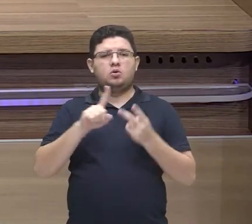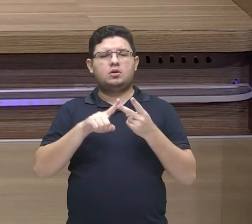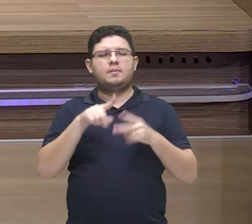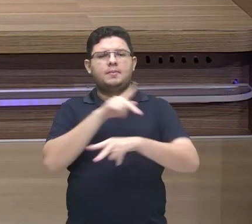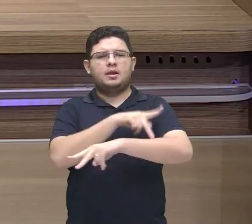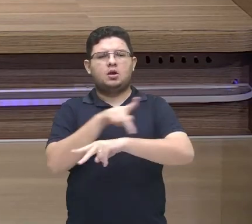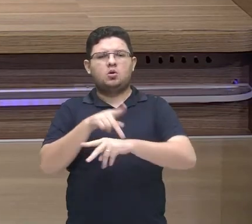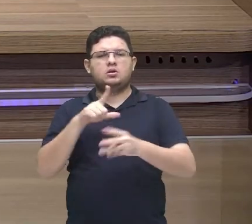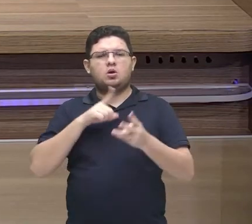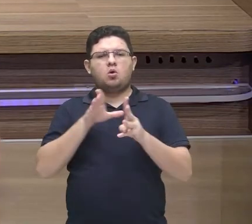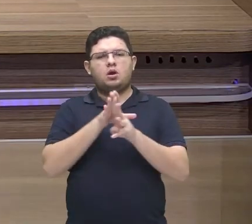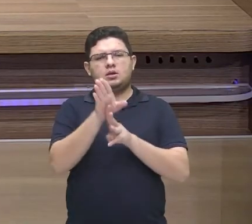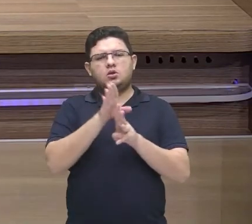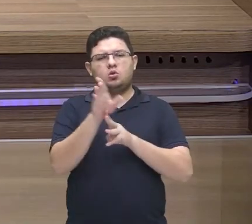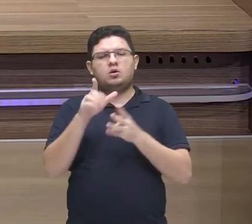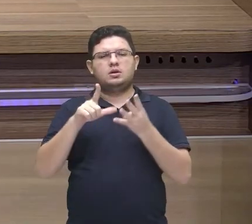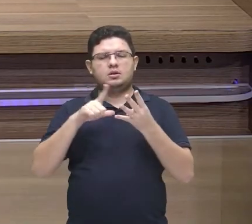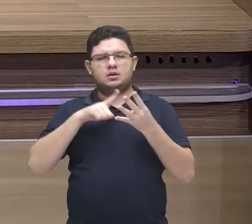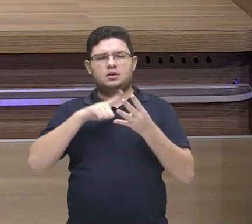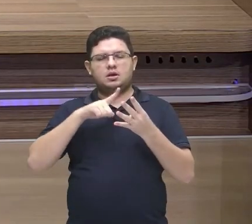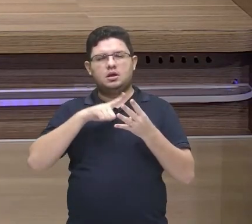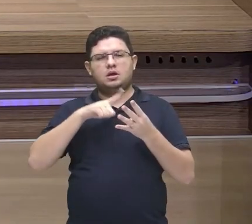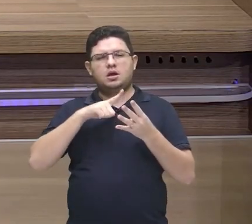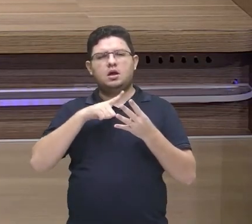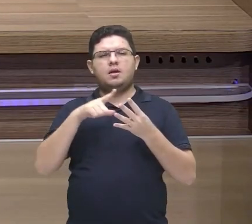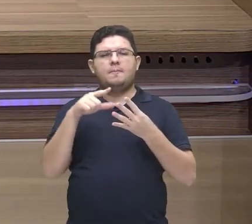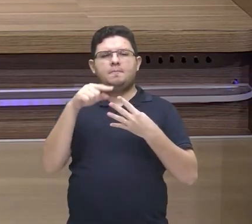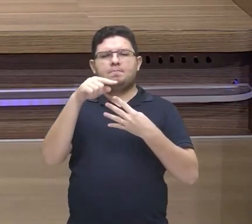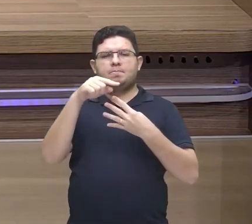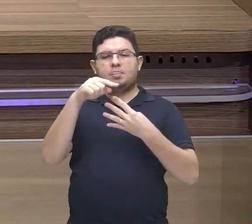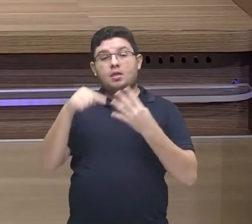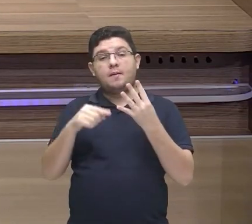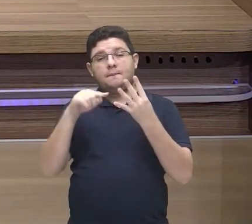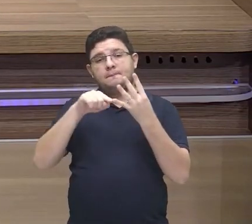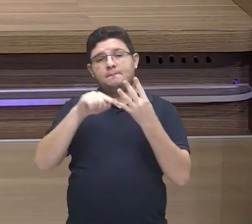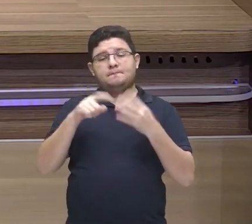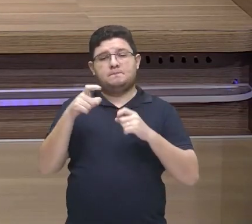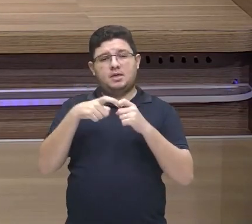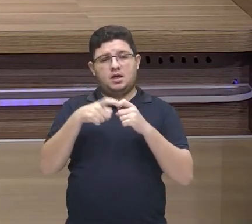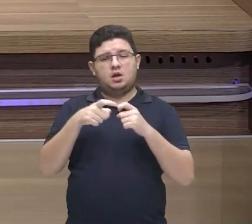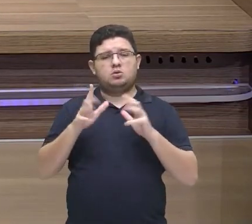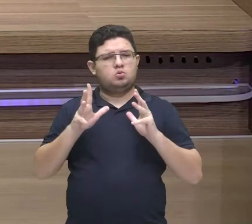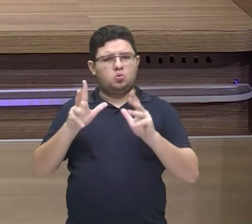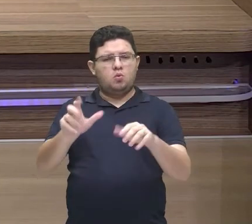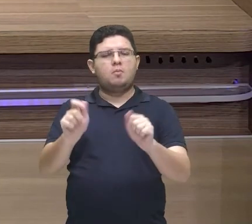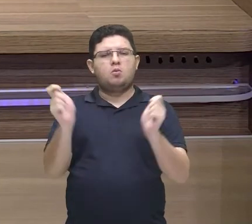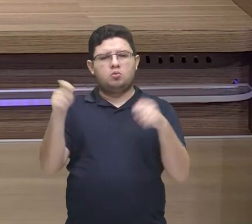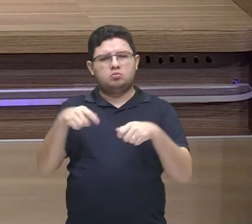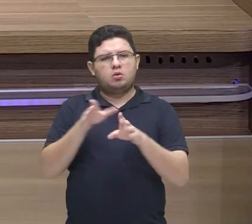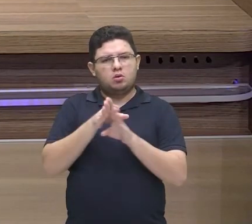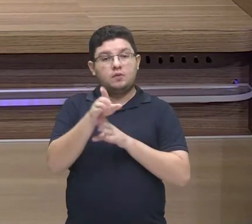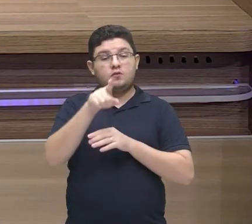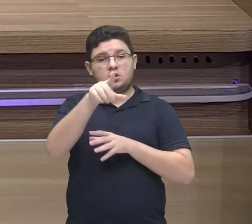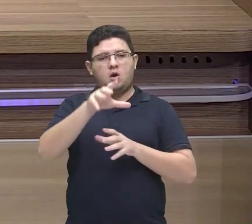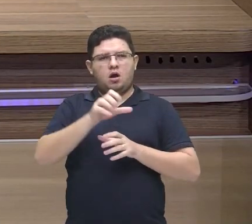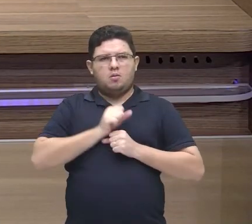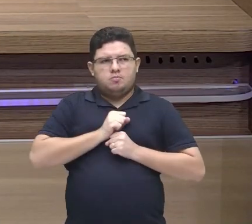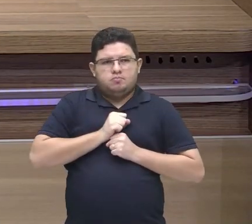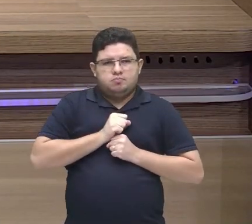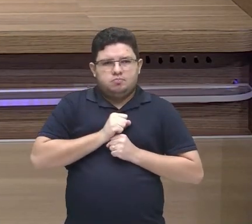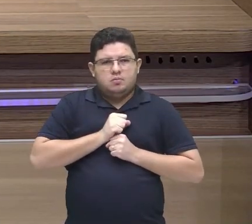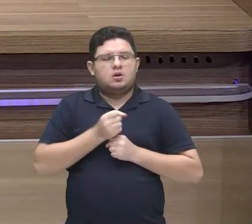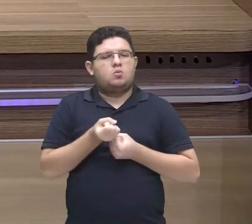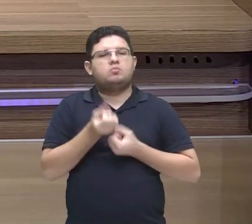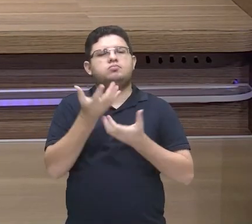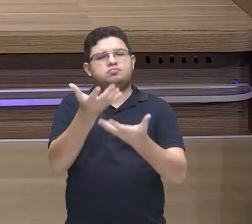tem o médico, tem qualquer pessoa, né? É preciso que os adolescentes não guardem para si o problema.